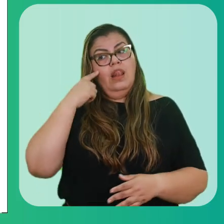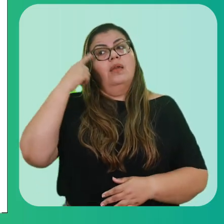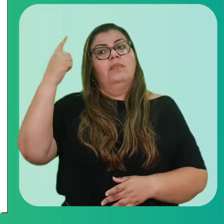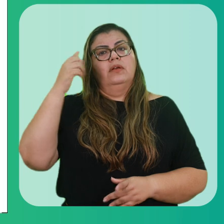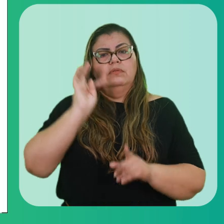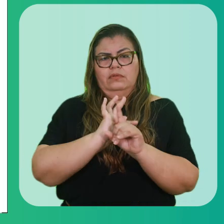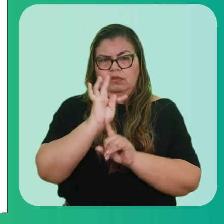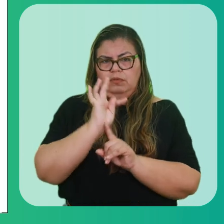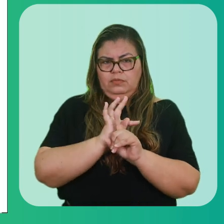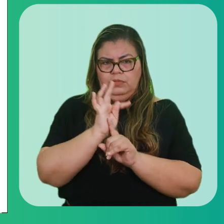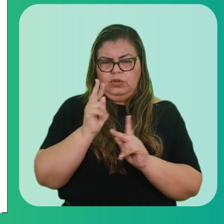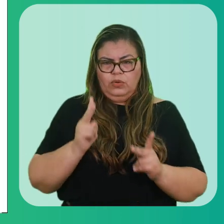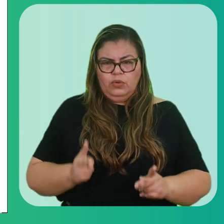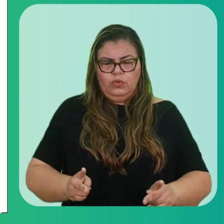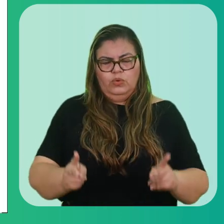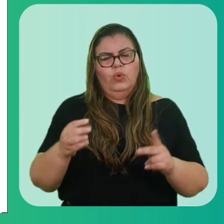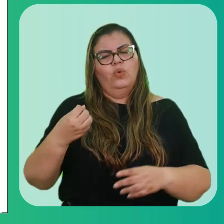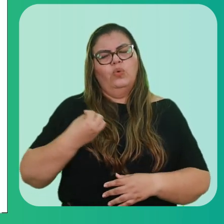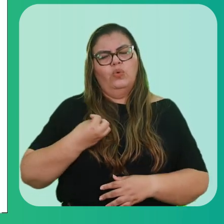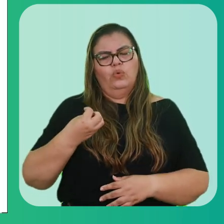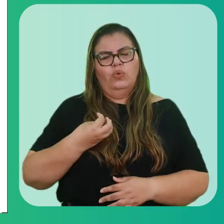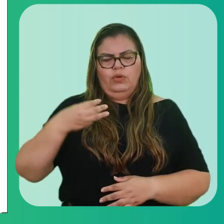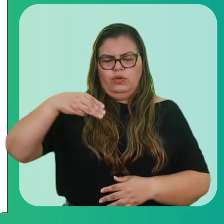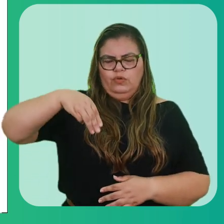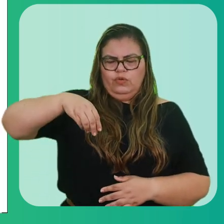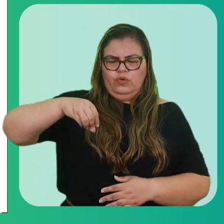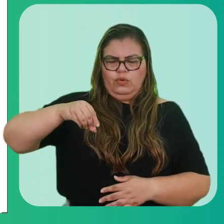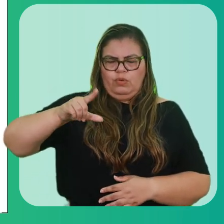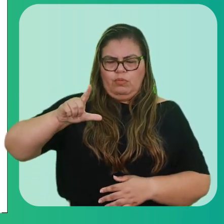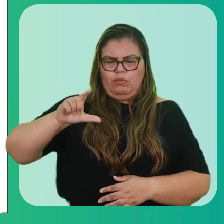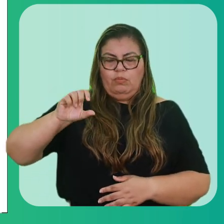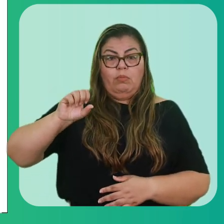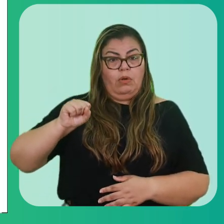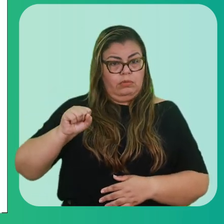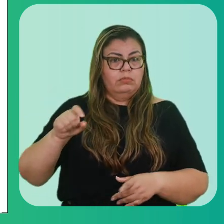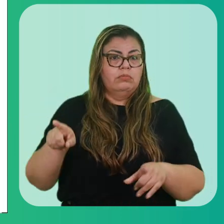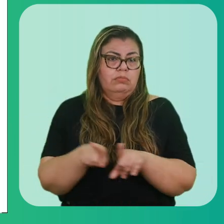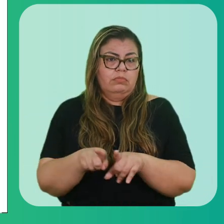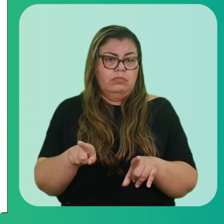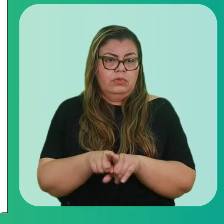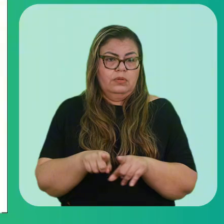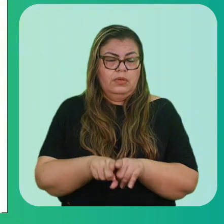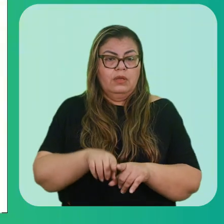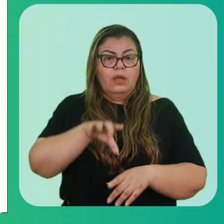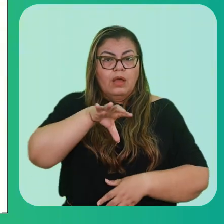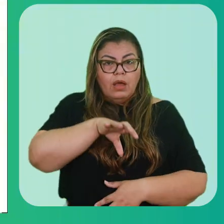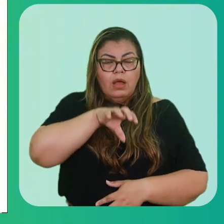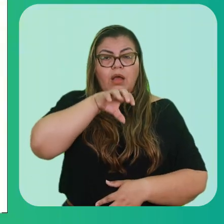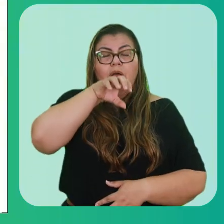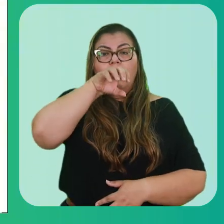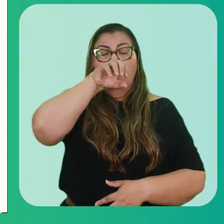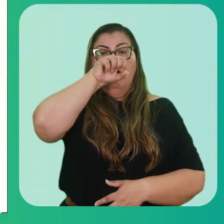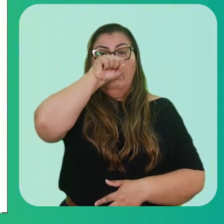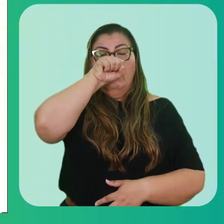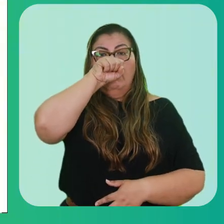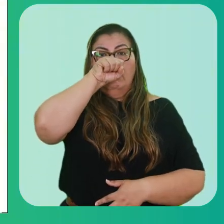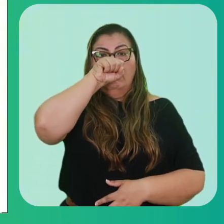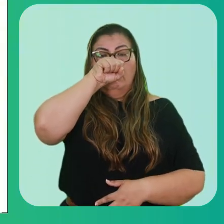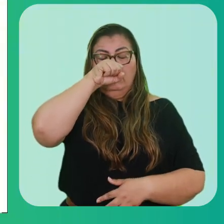que a temperatura seja constante e o número de mols de gás também. Então, durante a inspiração, onde